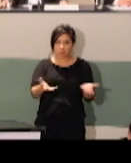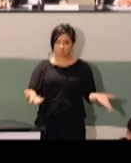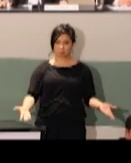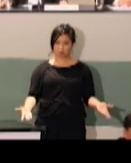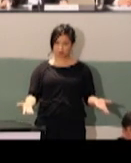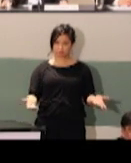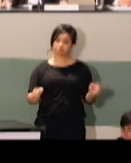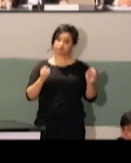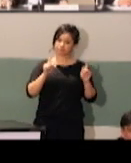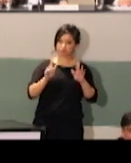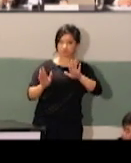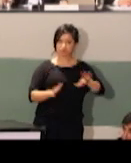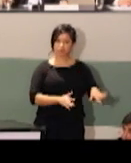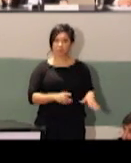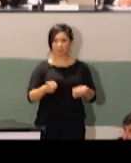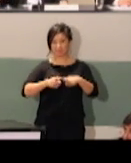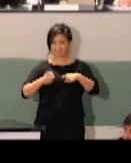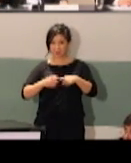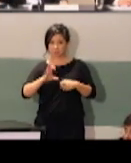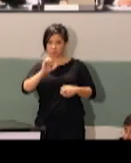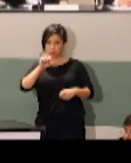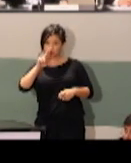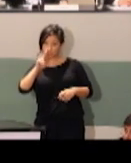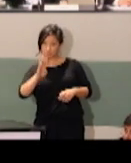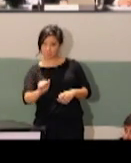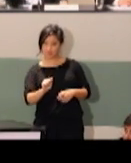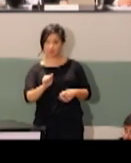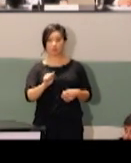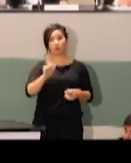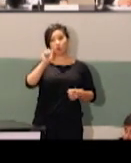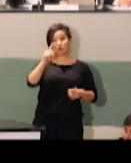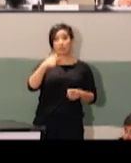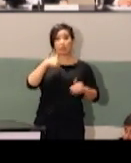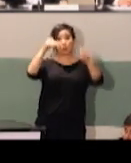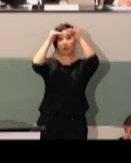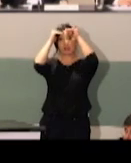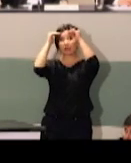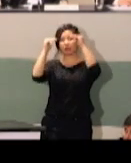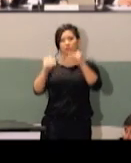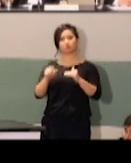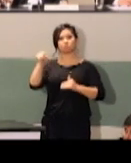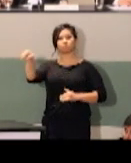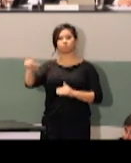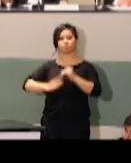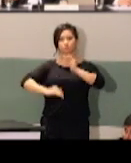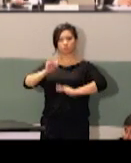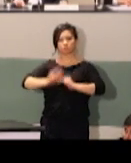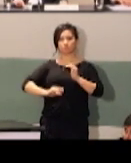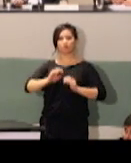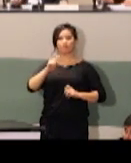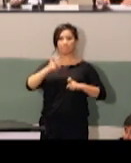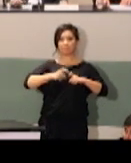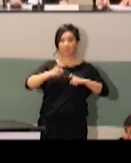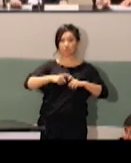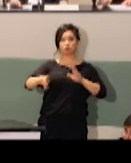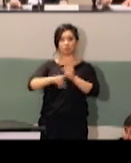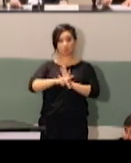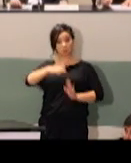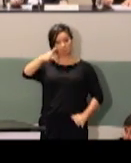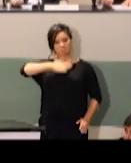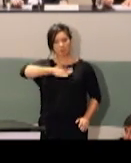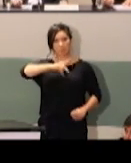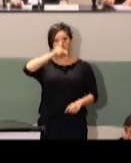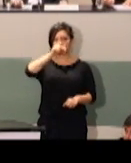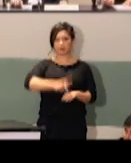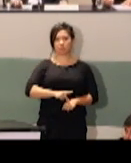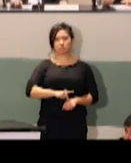Sobre médicos cubanos, a minha palavra é de respeito aos médicos e aos profissionais de saúde do meu país. O